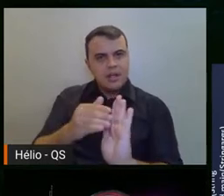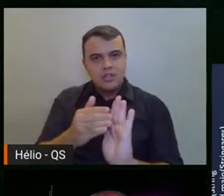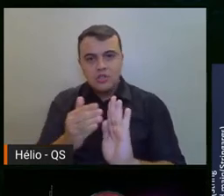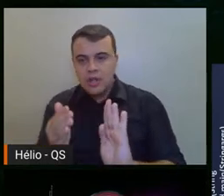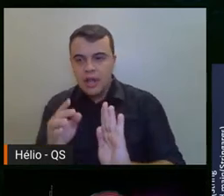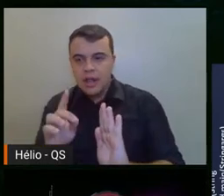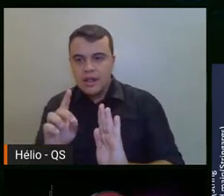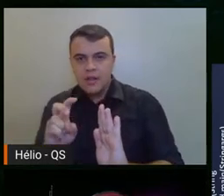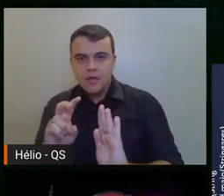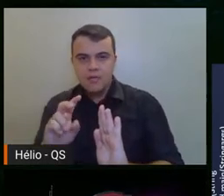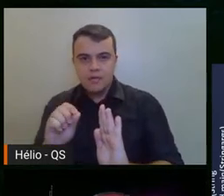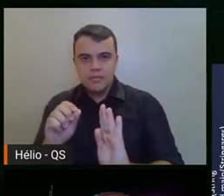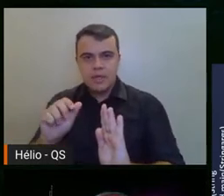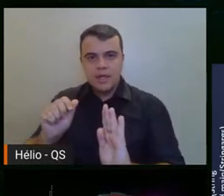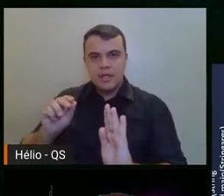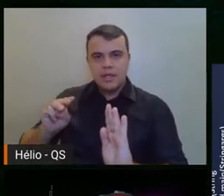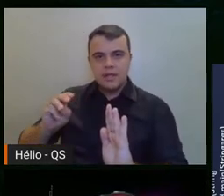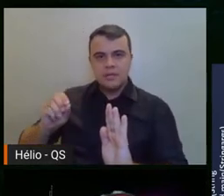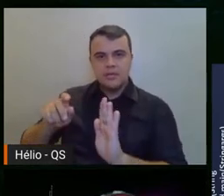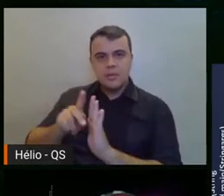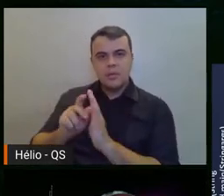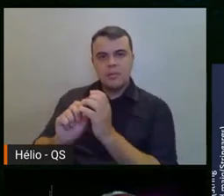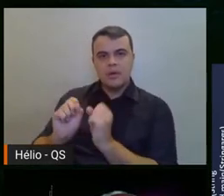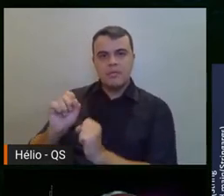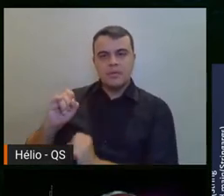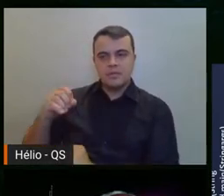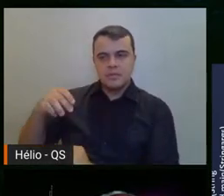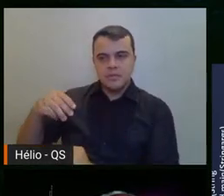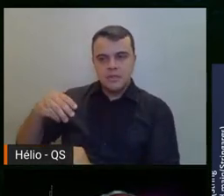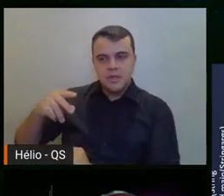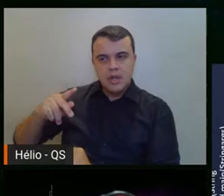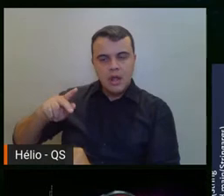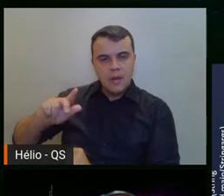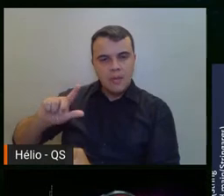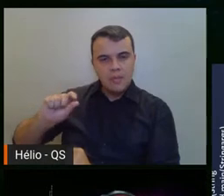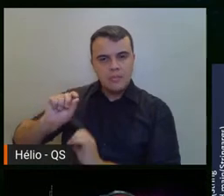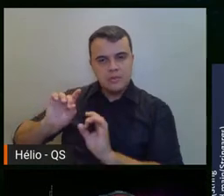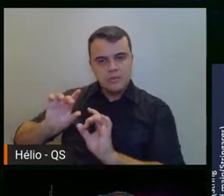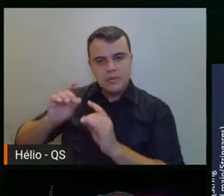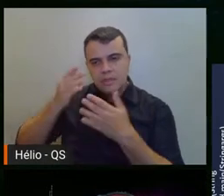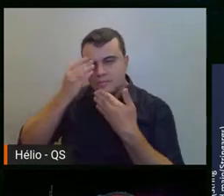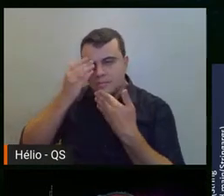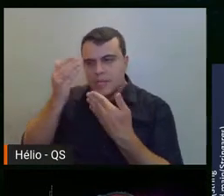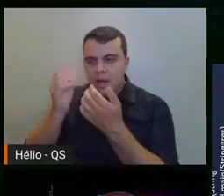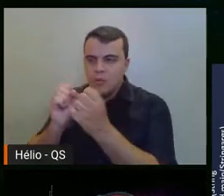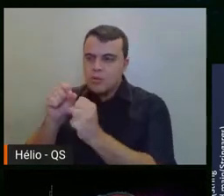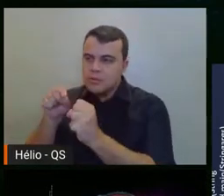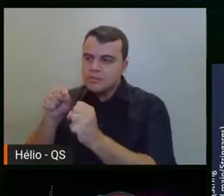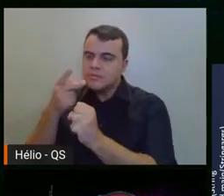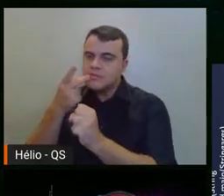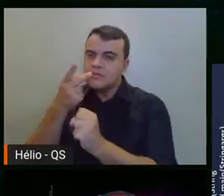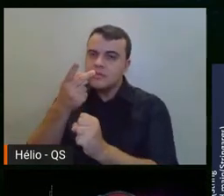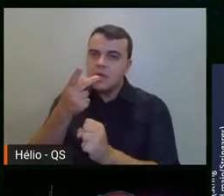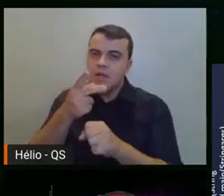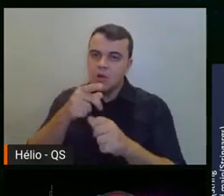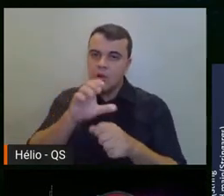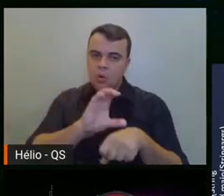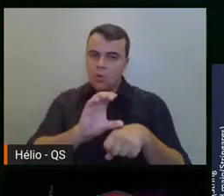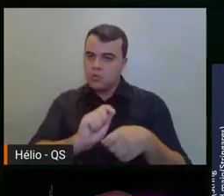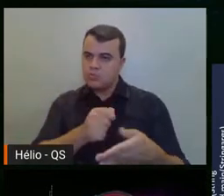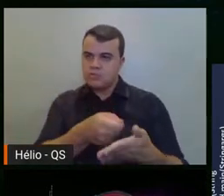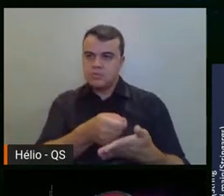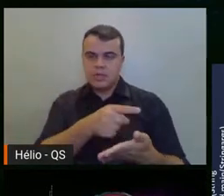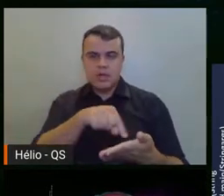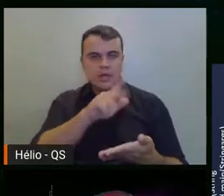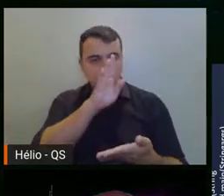WS patrocinado aí oferecida pela impulso então agradecimento super especial aí super tá trazendo uma experiência fantástica de maneira